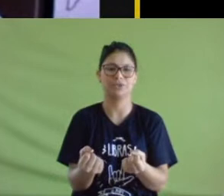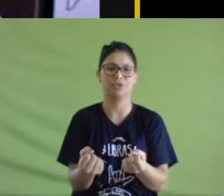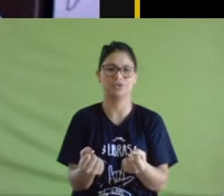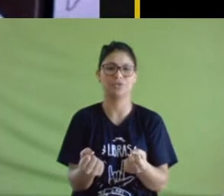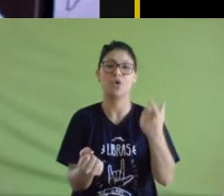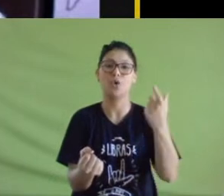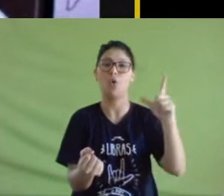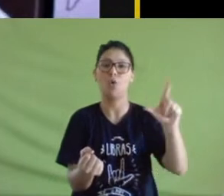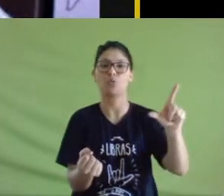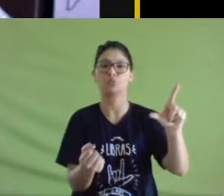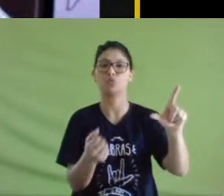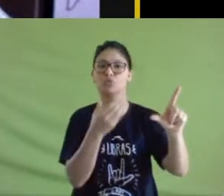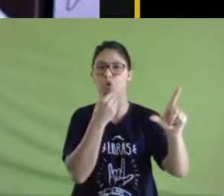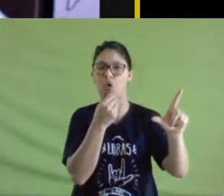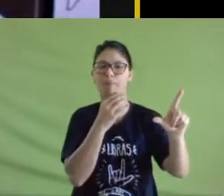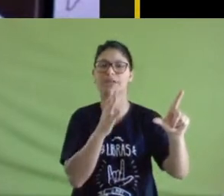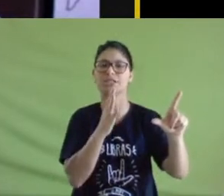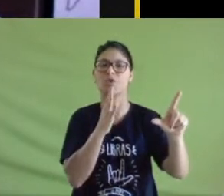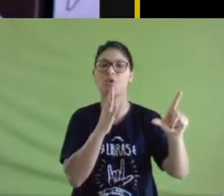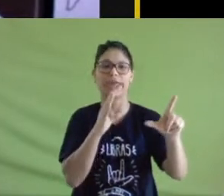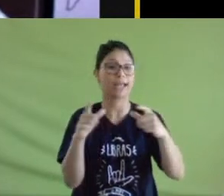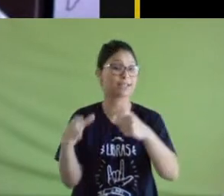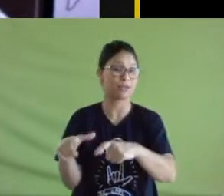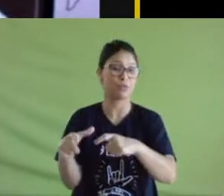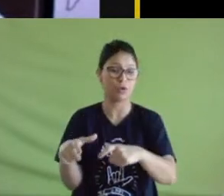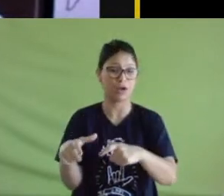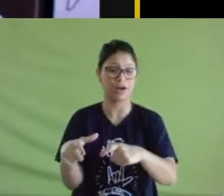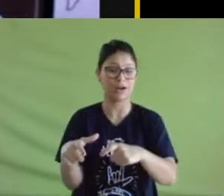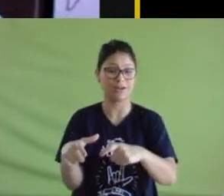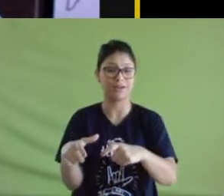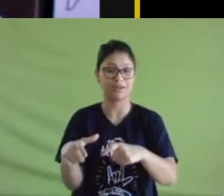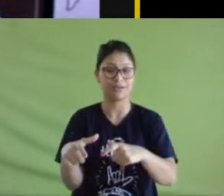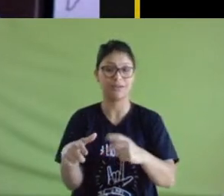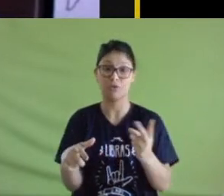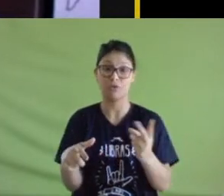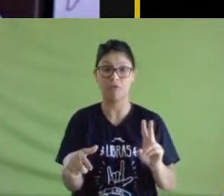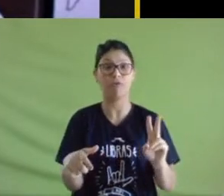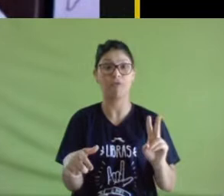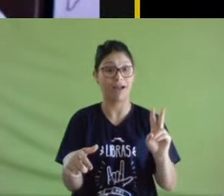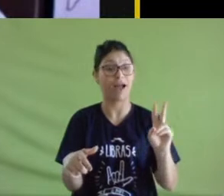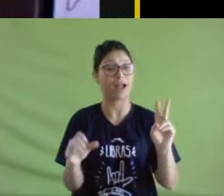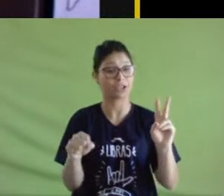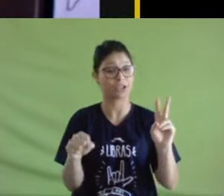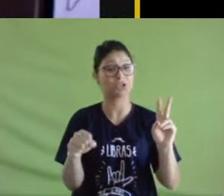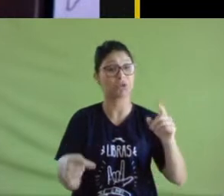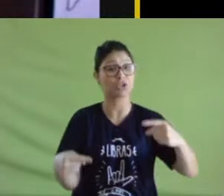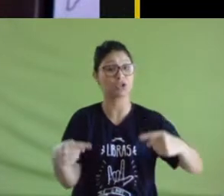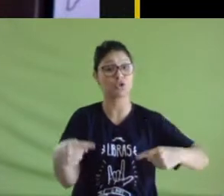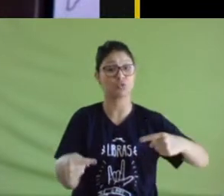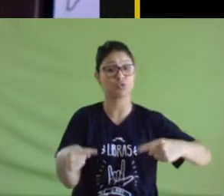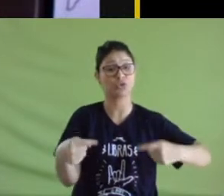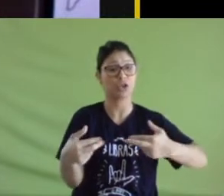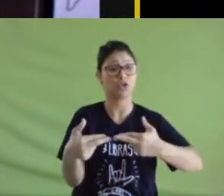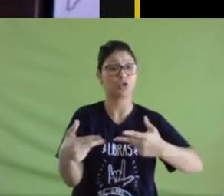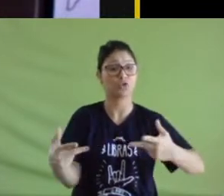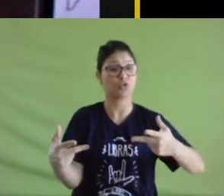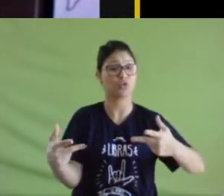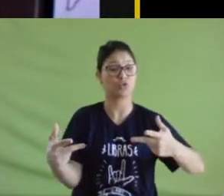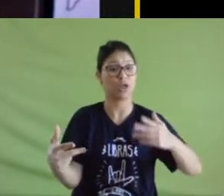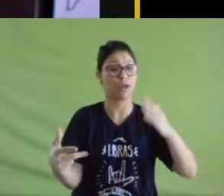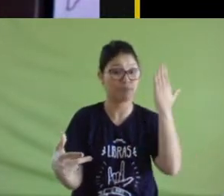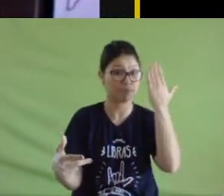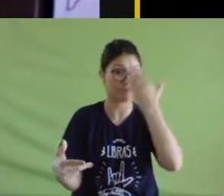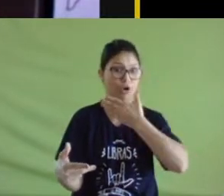outros homens que conhecem também os lugares como válidos para discutir as coisas que são